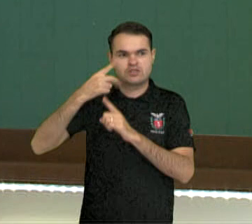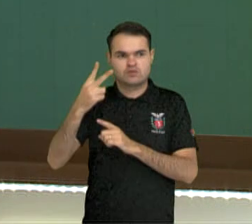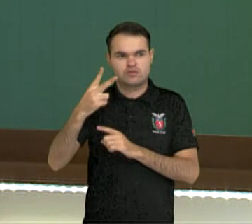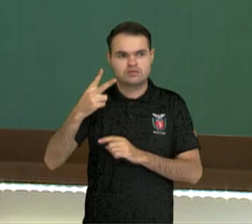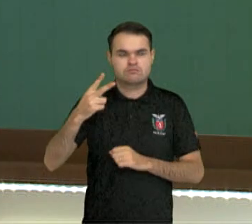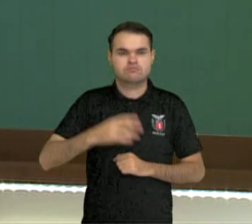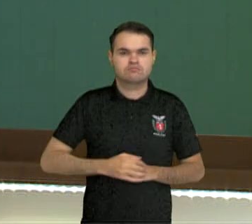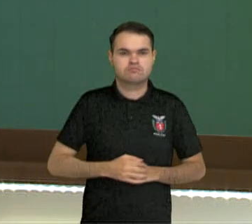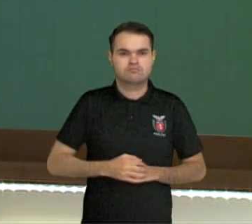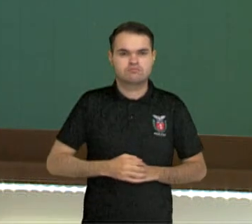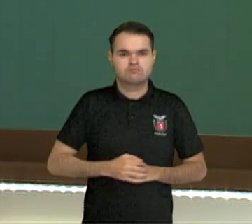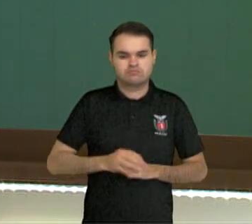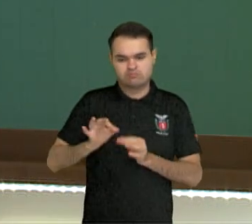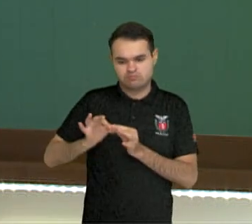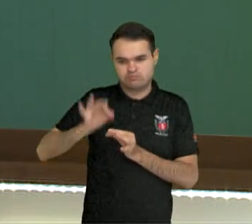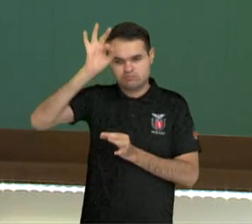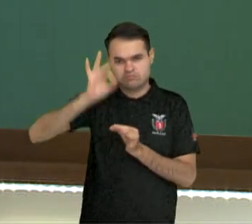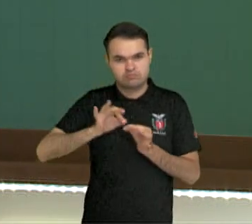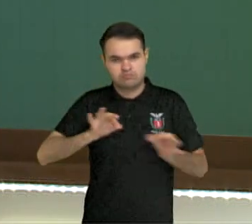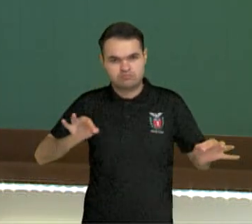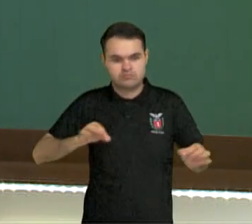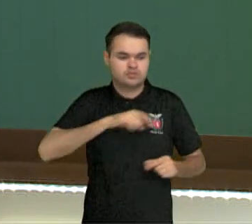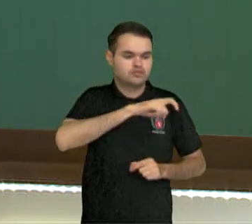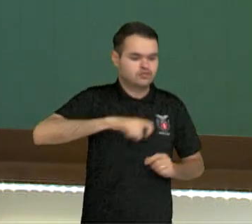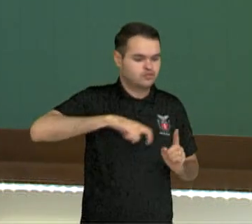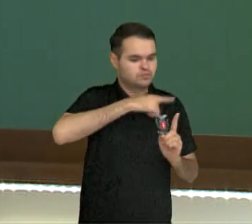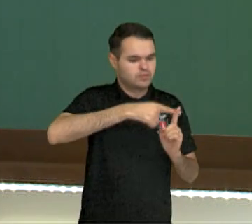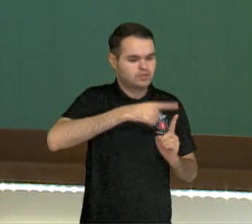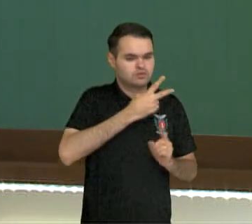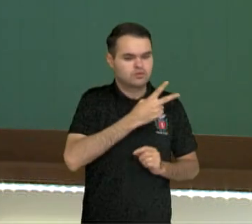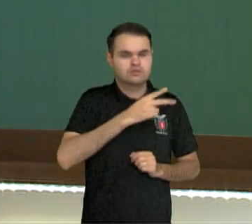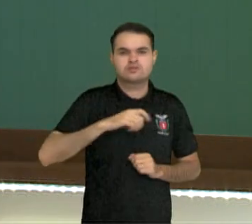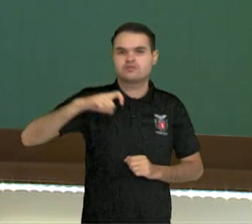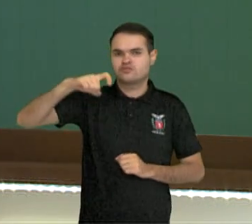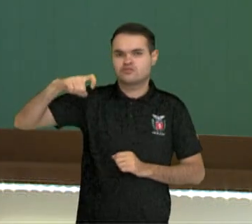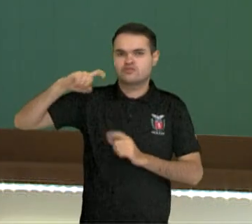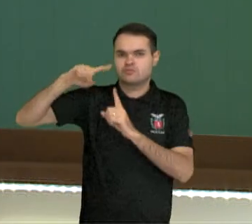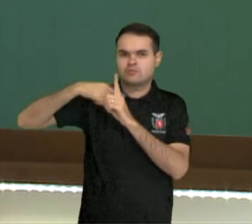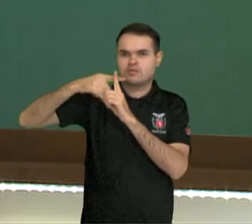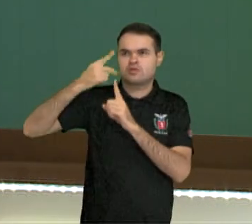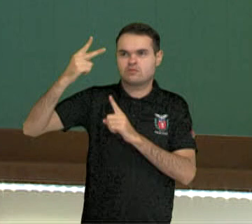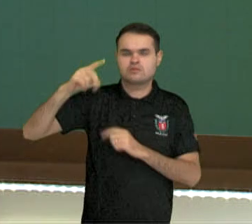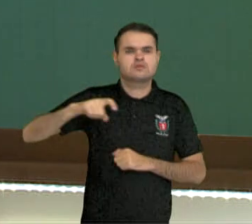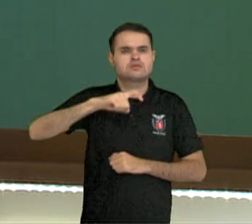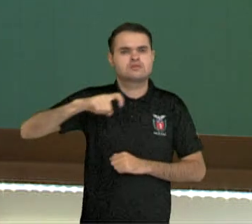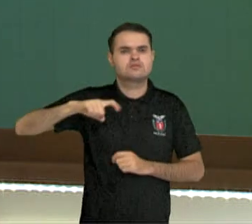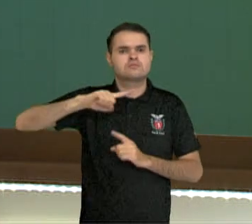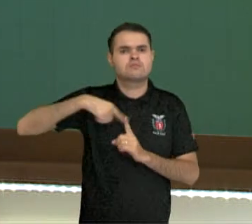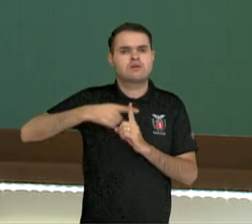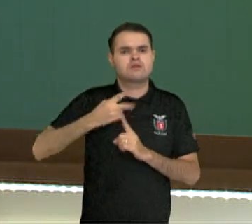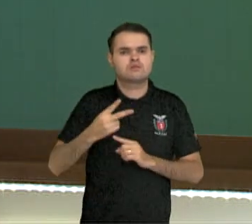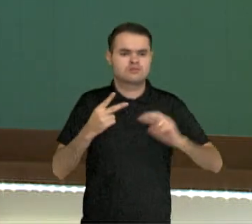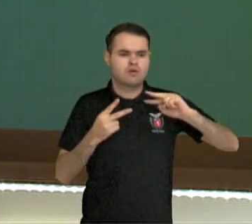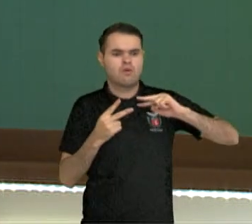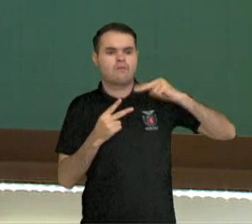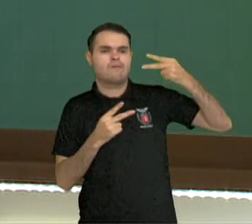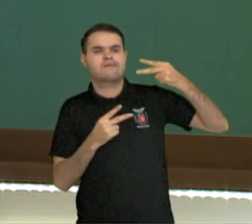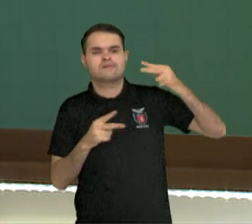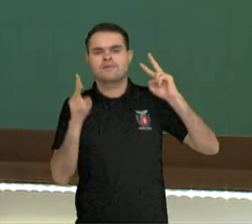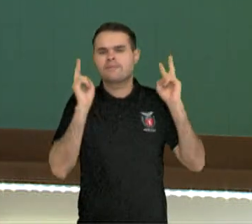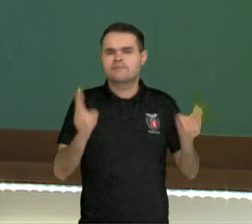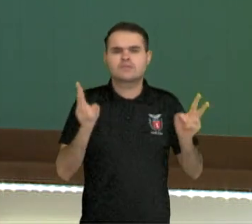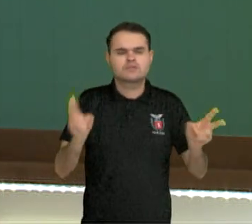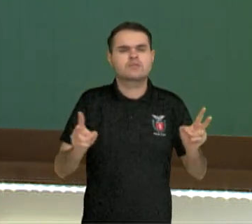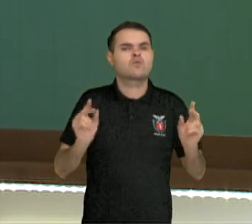x mais 2 por x mais 2. Então, eu escrevo ele ao quadrado. E só para você verificar que é a mesma coisa, a gente